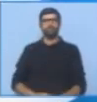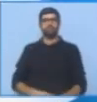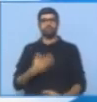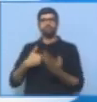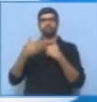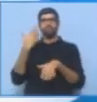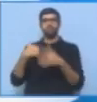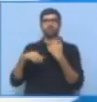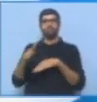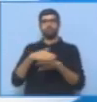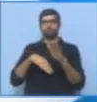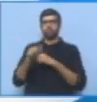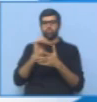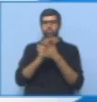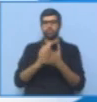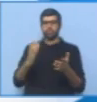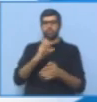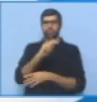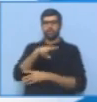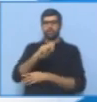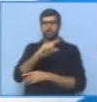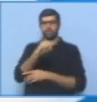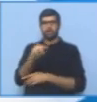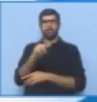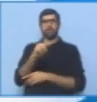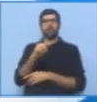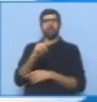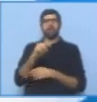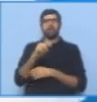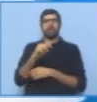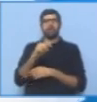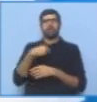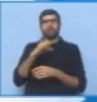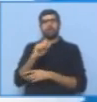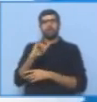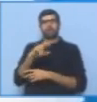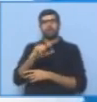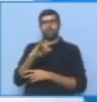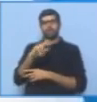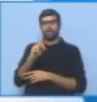Naquele tempo realizou-se um casamento em Caná da Galileia e estava lá a mãe de Jesus.